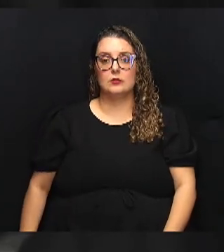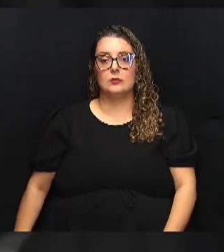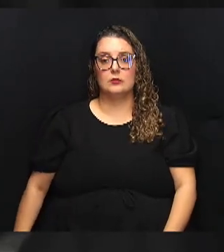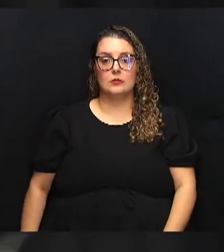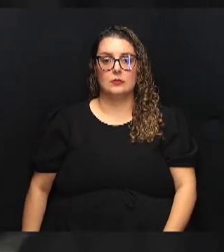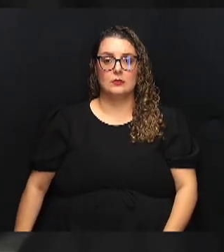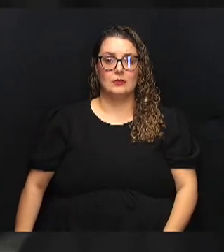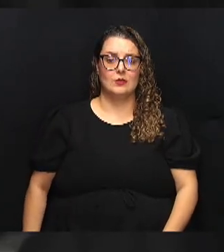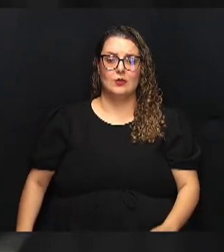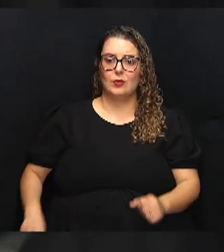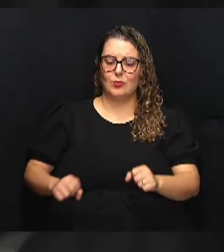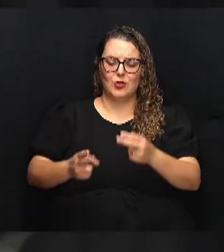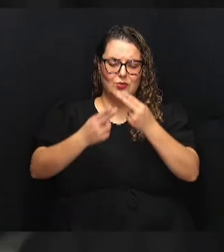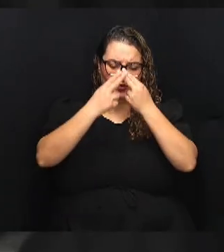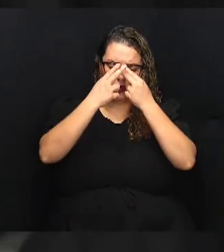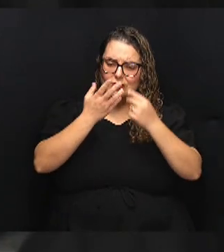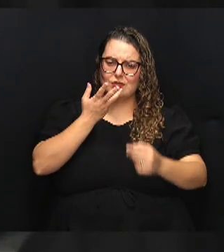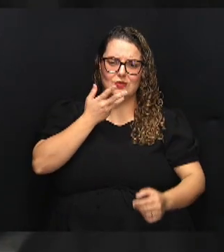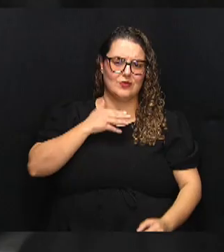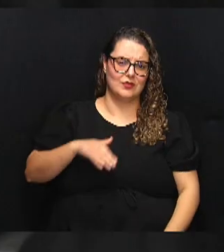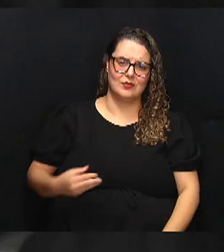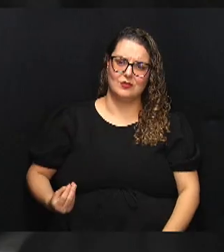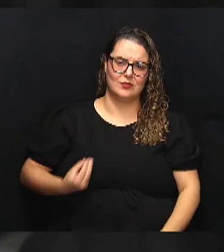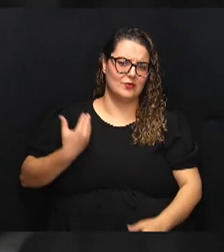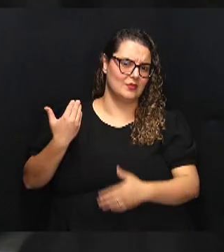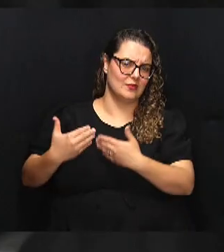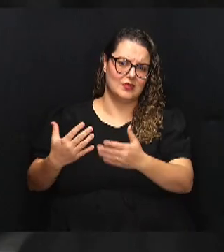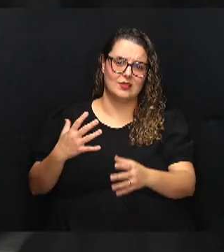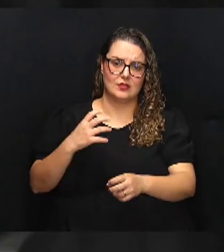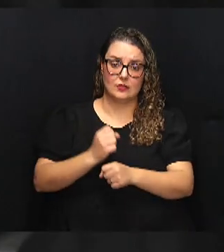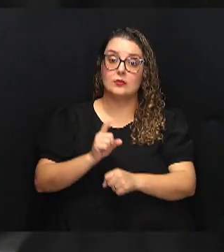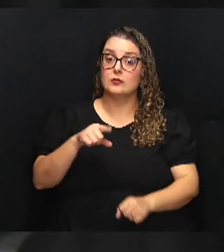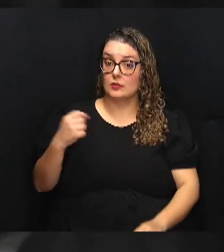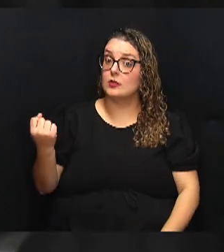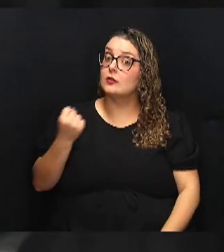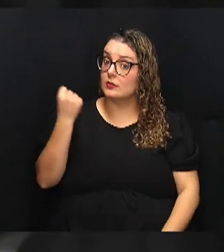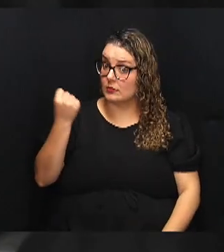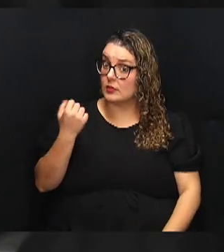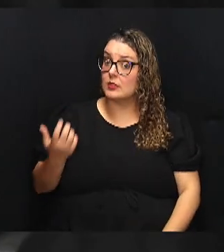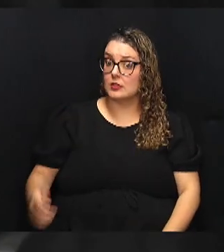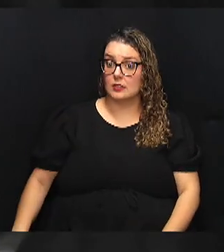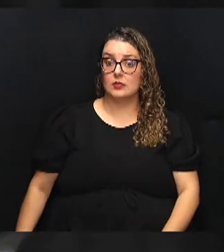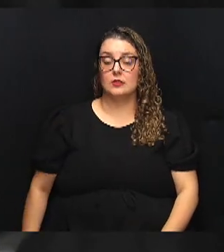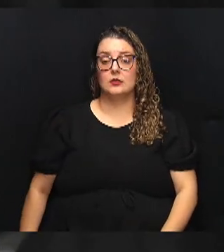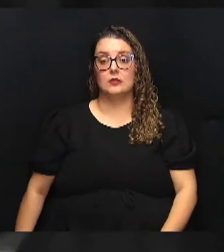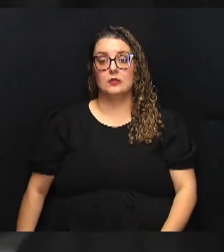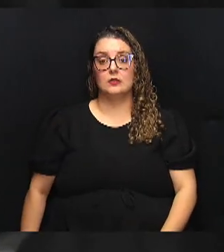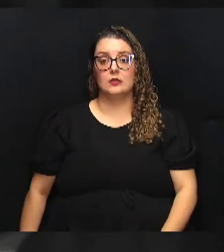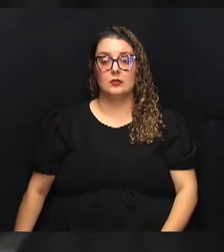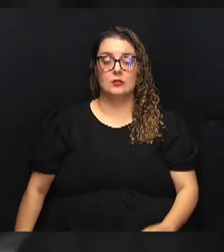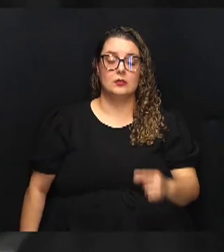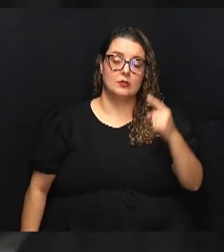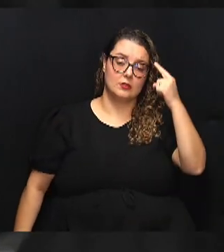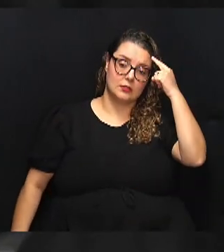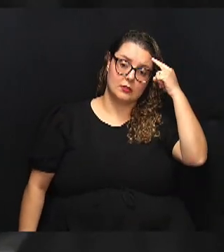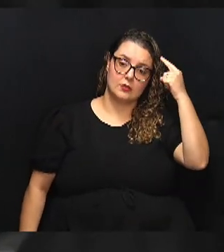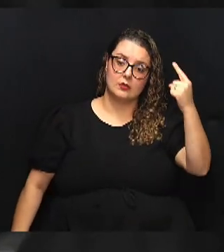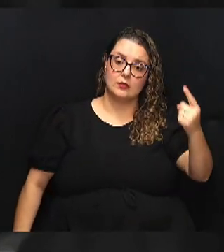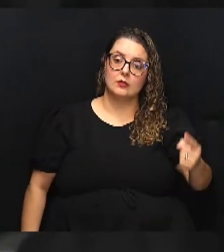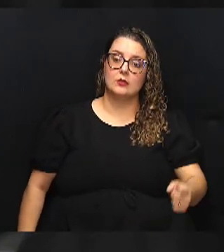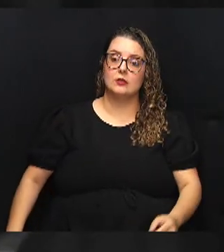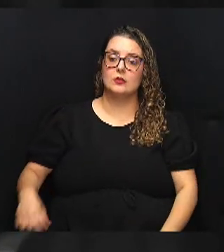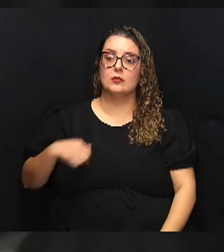trauma na vida da criança que ela pode levar isso para a vida inteira. Então é grave. Então a ideia é que a gente